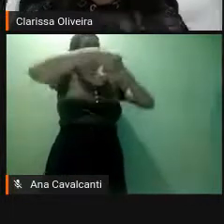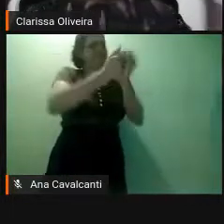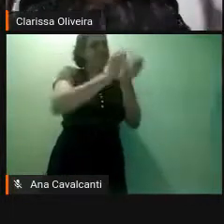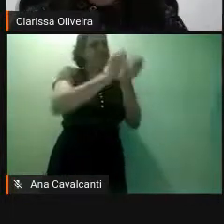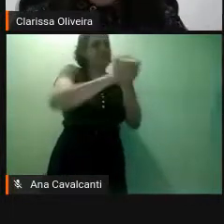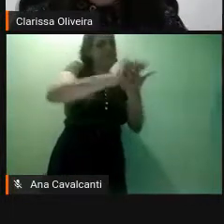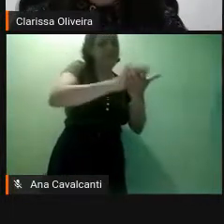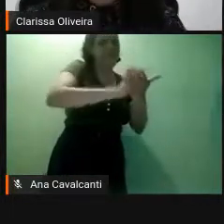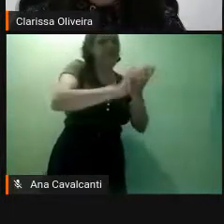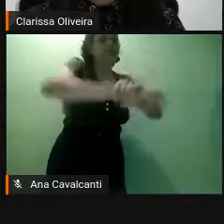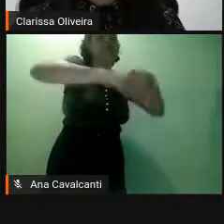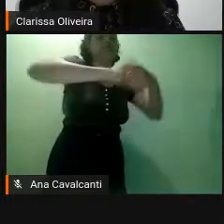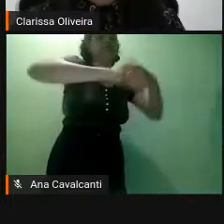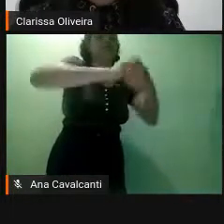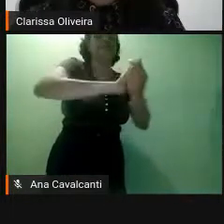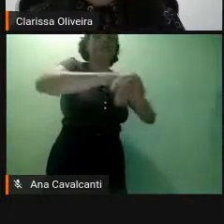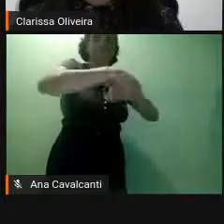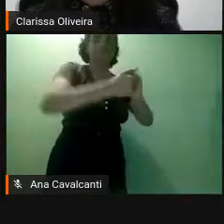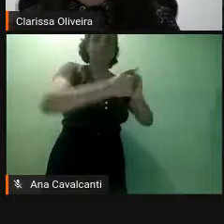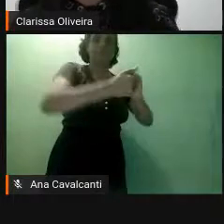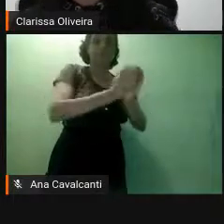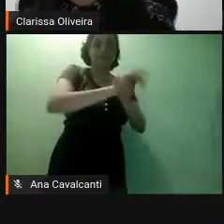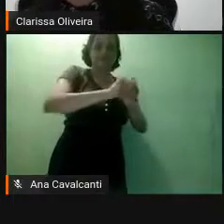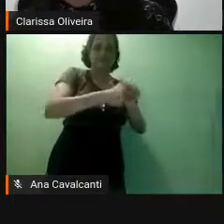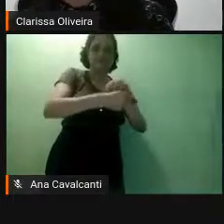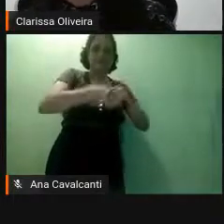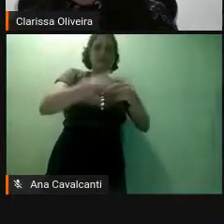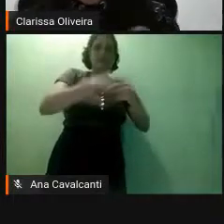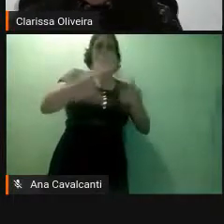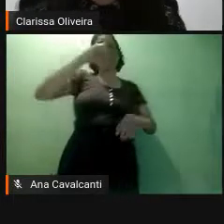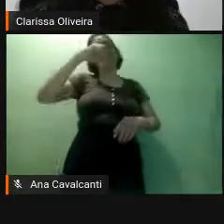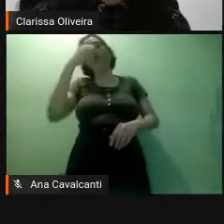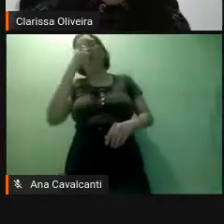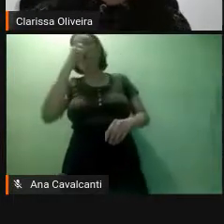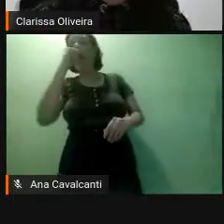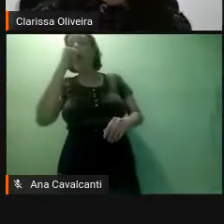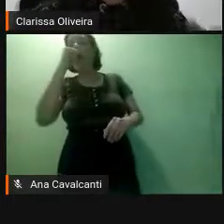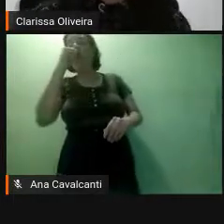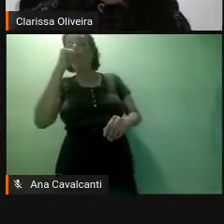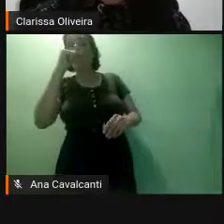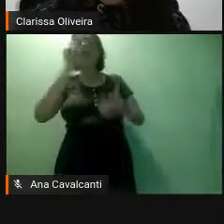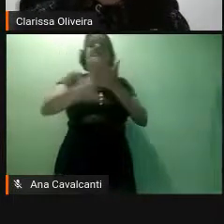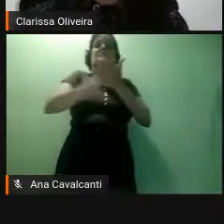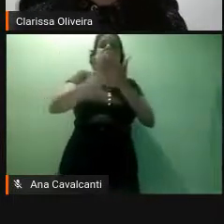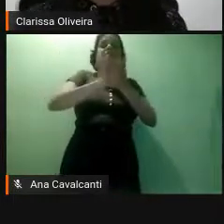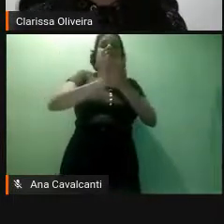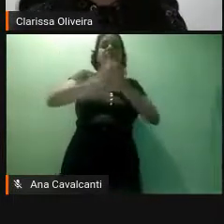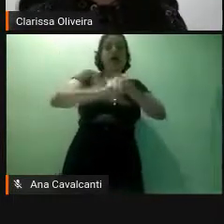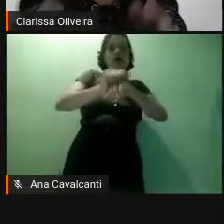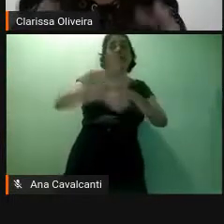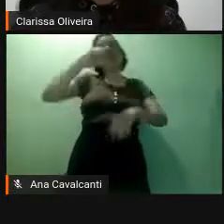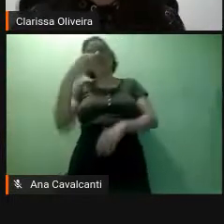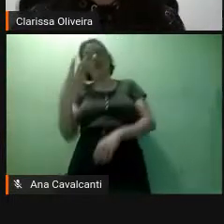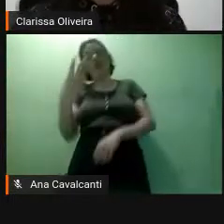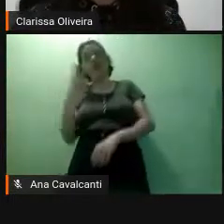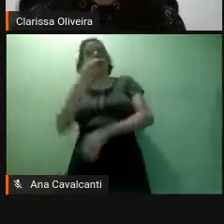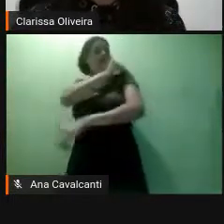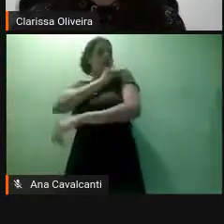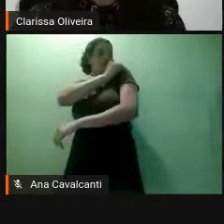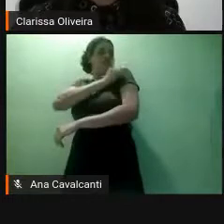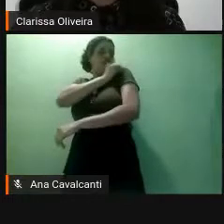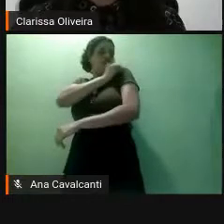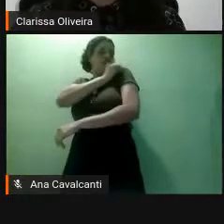preciso lavar as minhas mãos, ou com água e sabão, ou utilizando o álcool em gel, que é o álcool